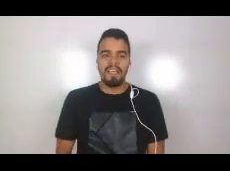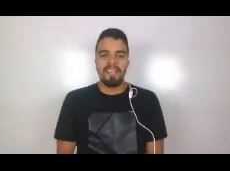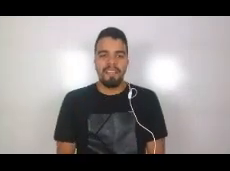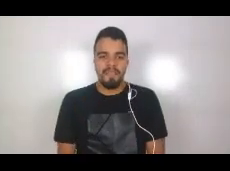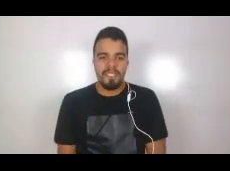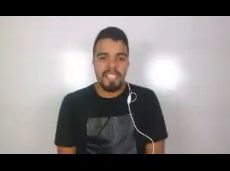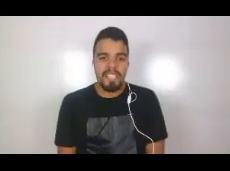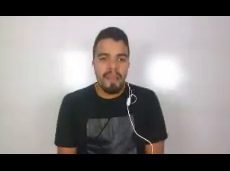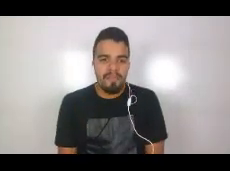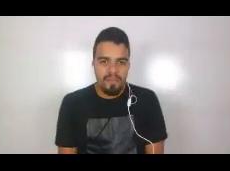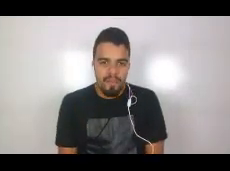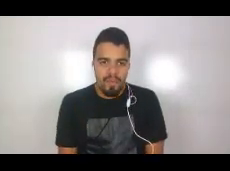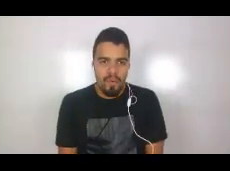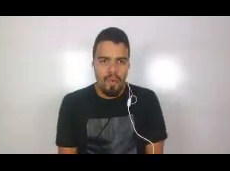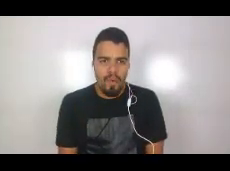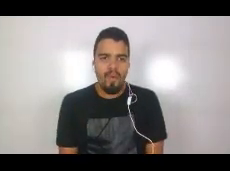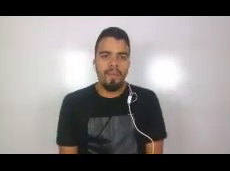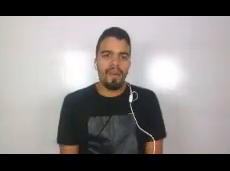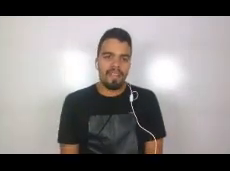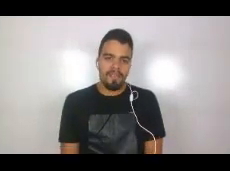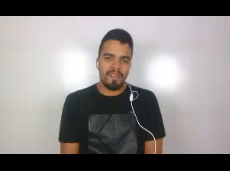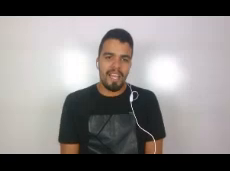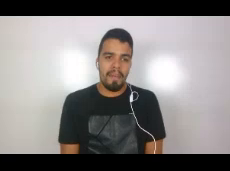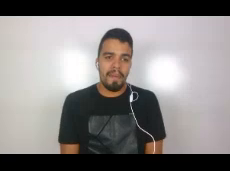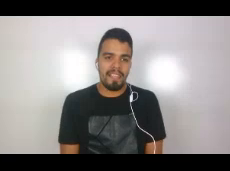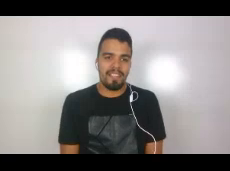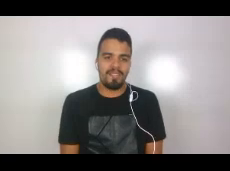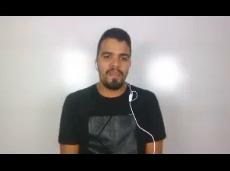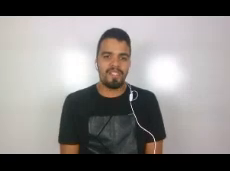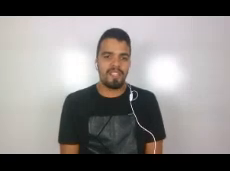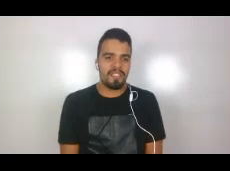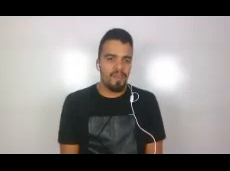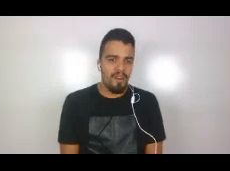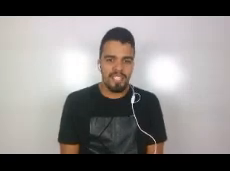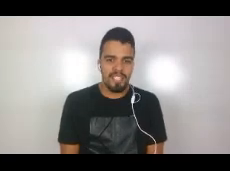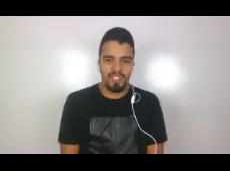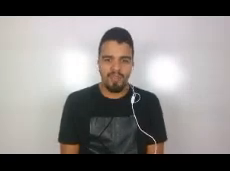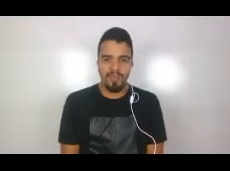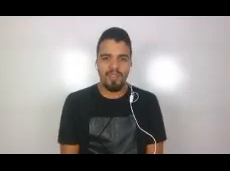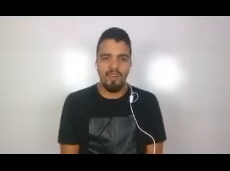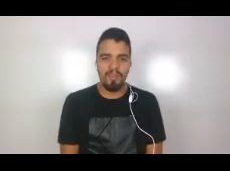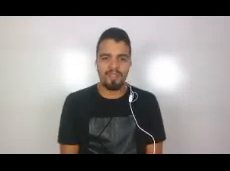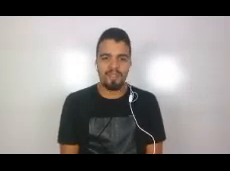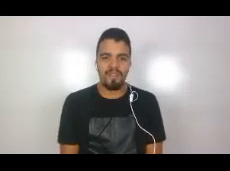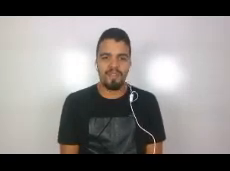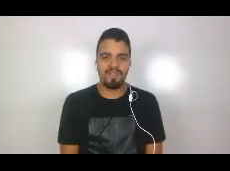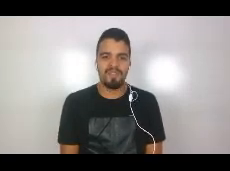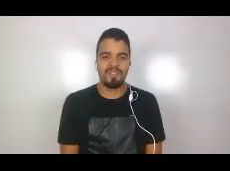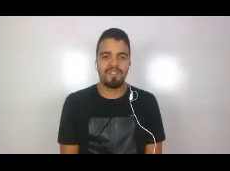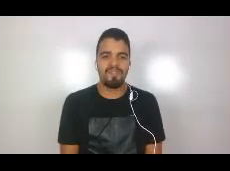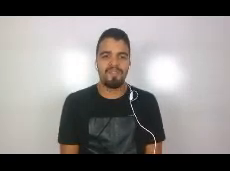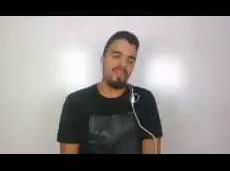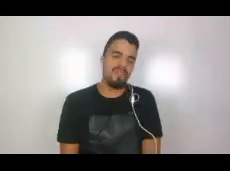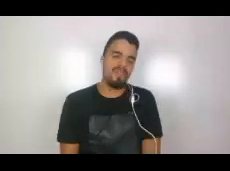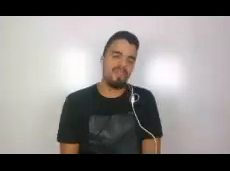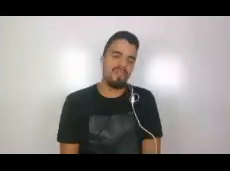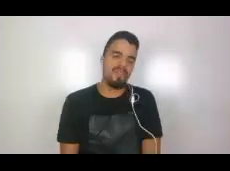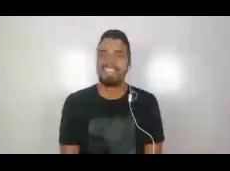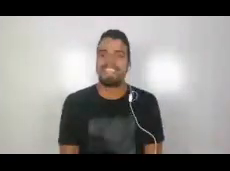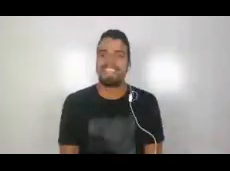E aí, você já se perguntou como a Libras representa os meios de transporte, as cores, roupas, profissões de forma